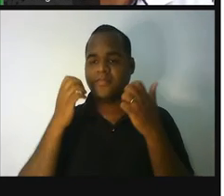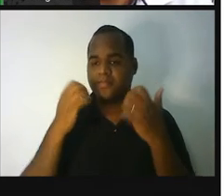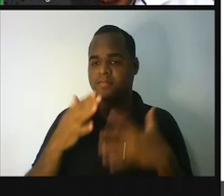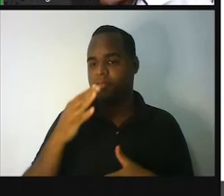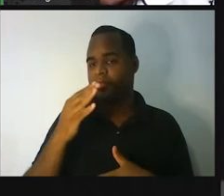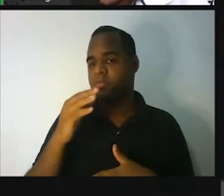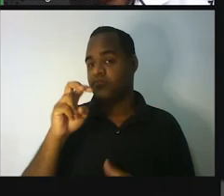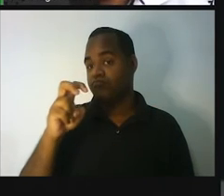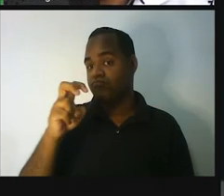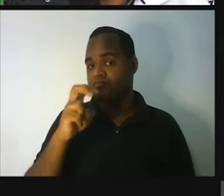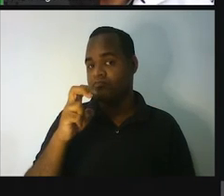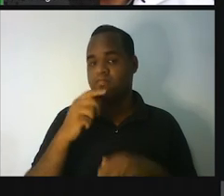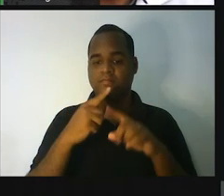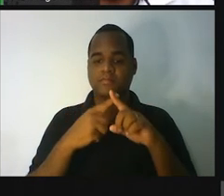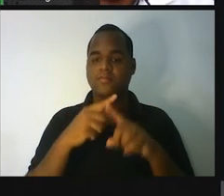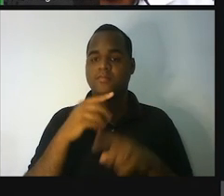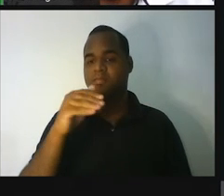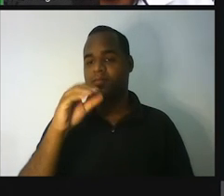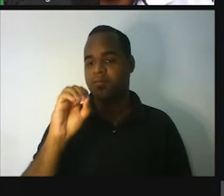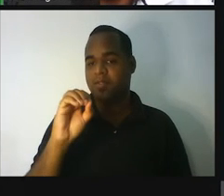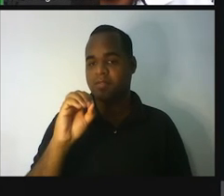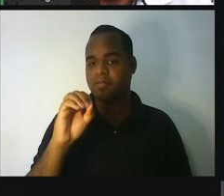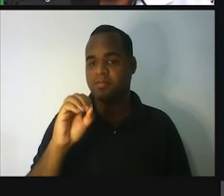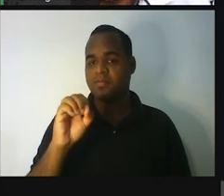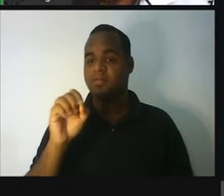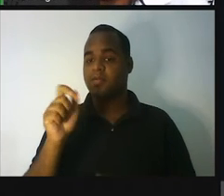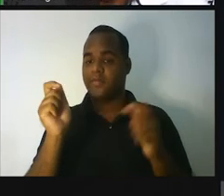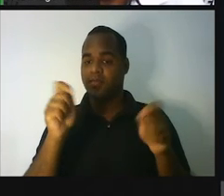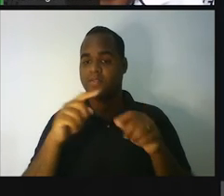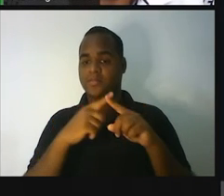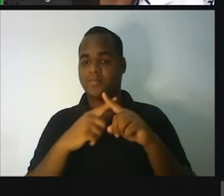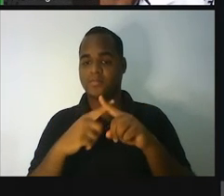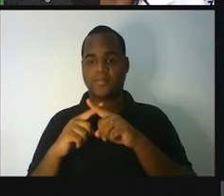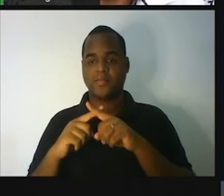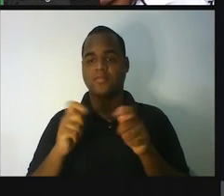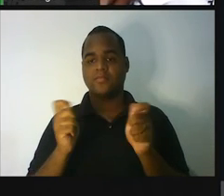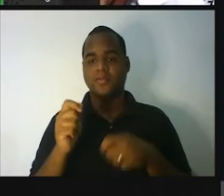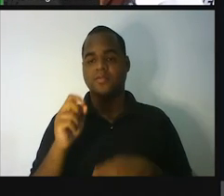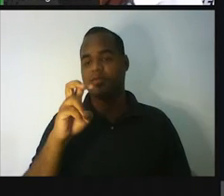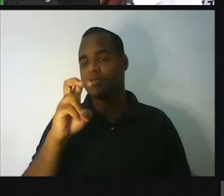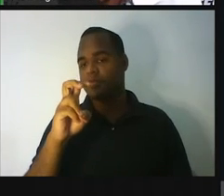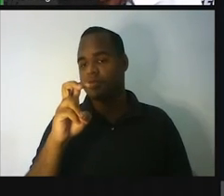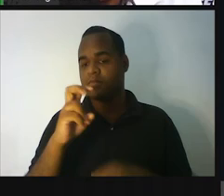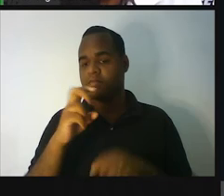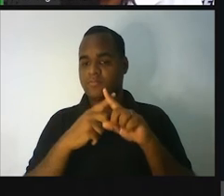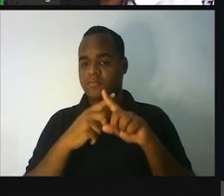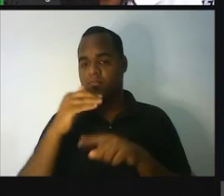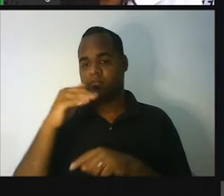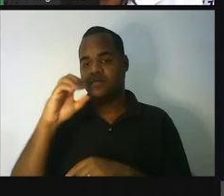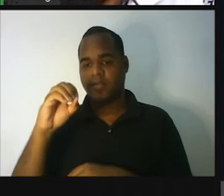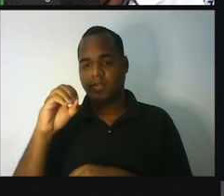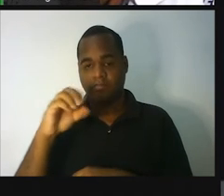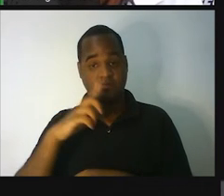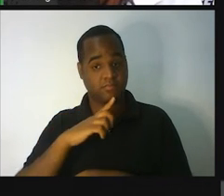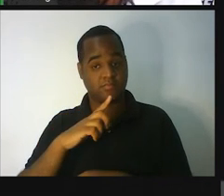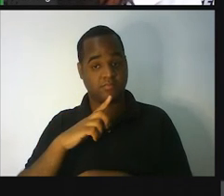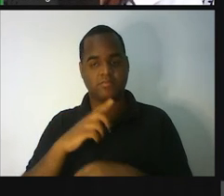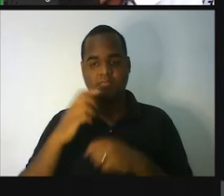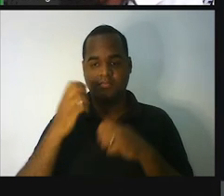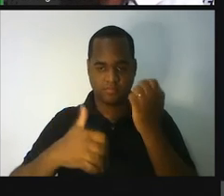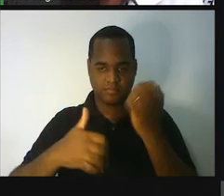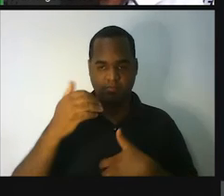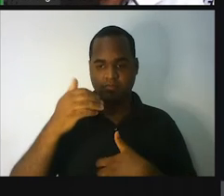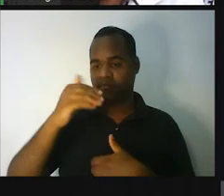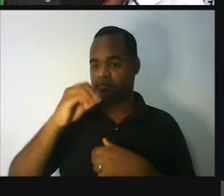quatro cinco como multiplicar esses cinco números 10 Olha só 10 vezes